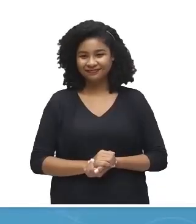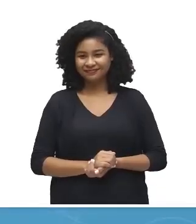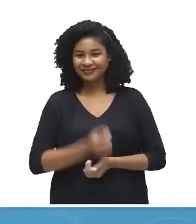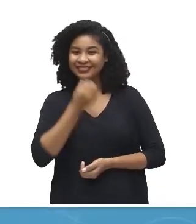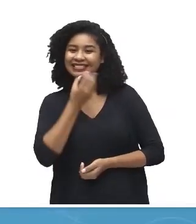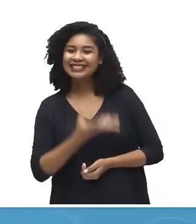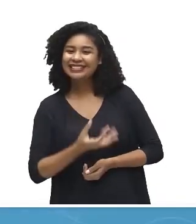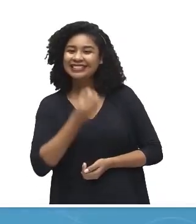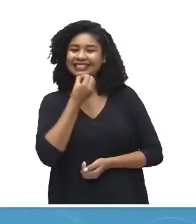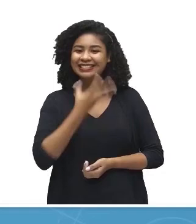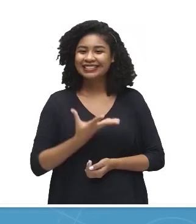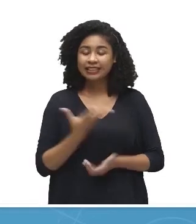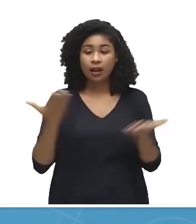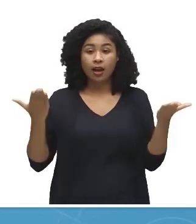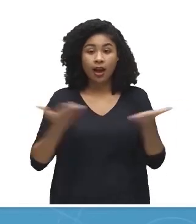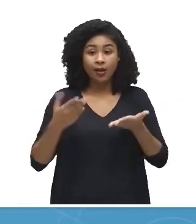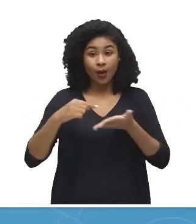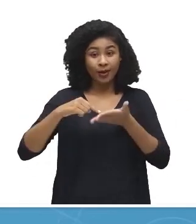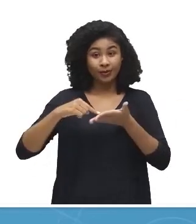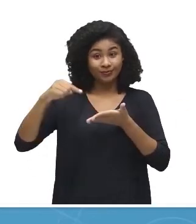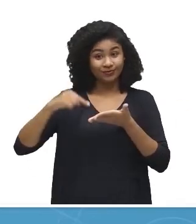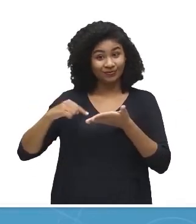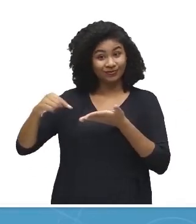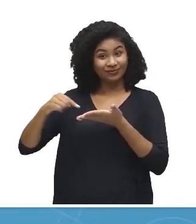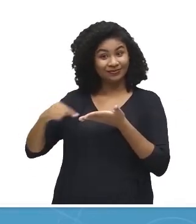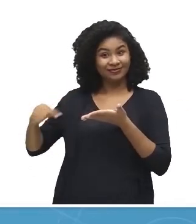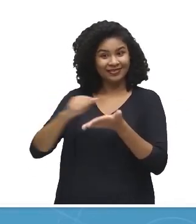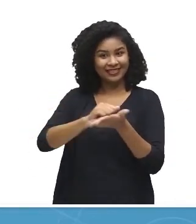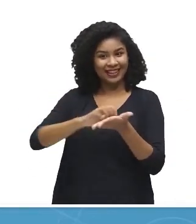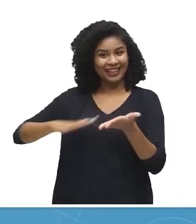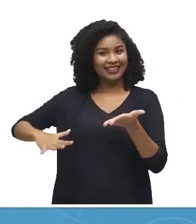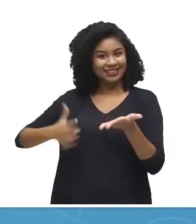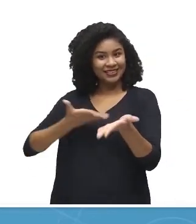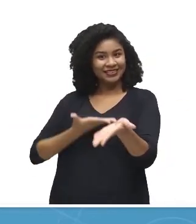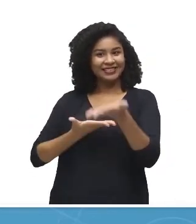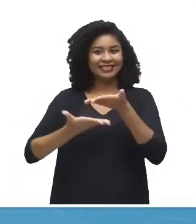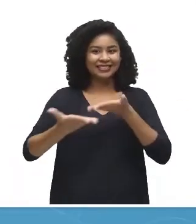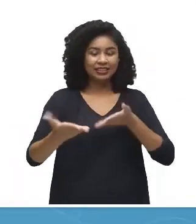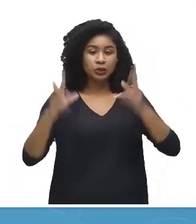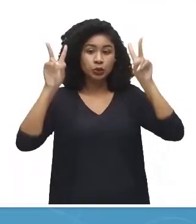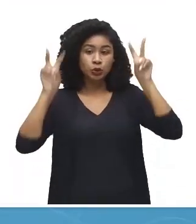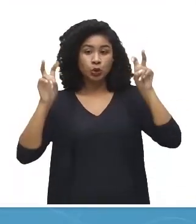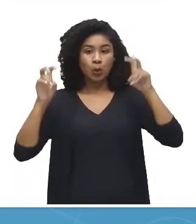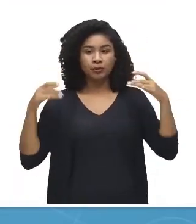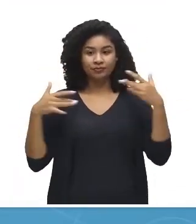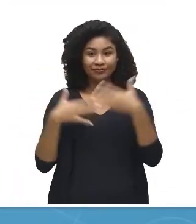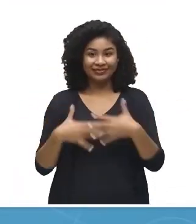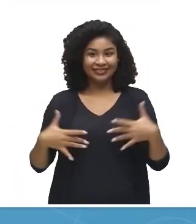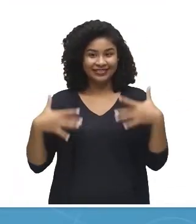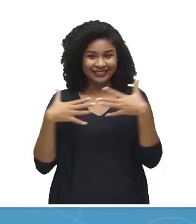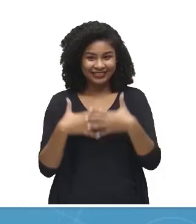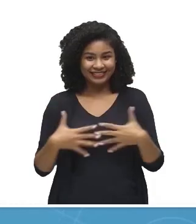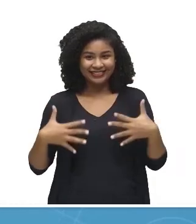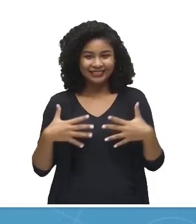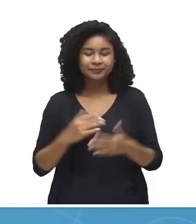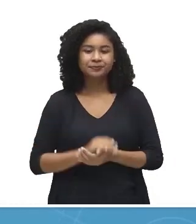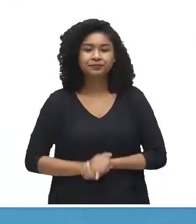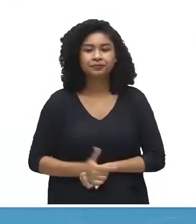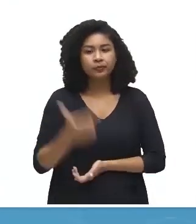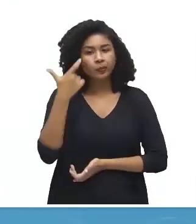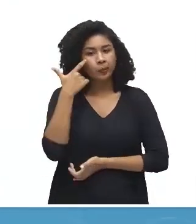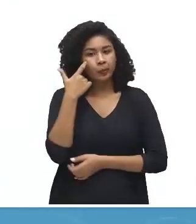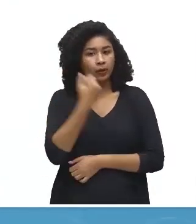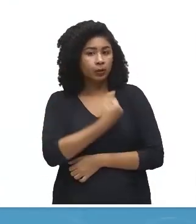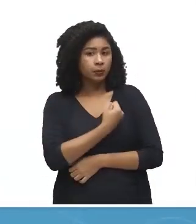Muito bem, vamos à nossa correção sobre as nossas questões aí do tecido epitelial. Então, na primeira